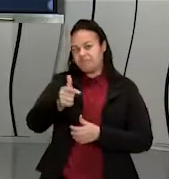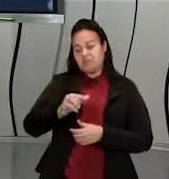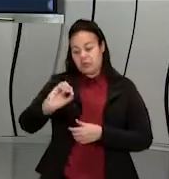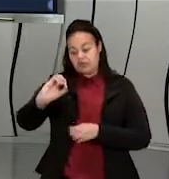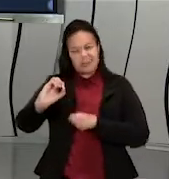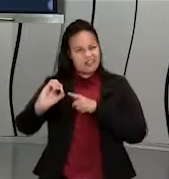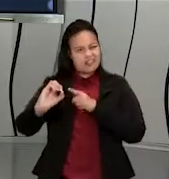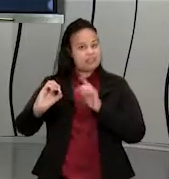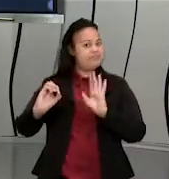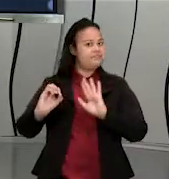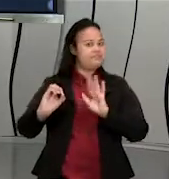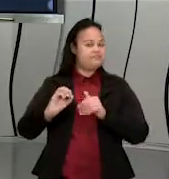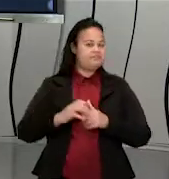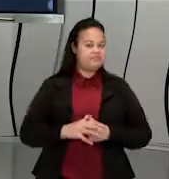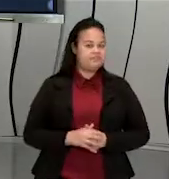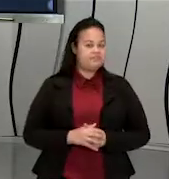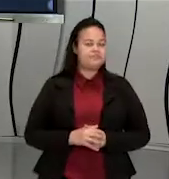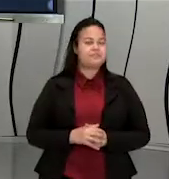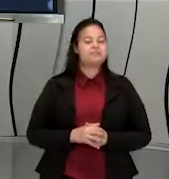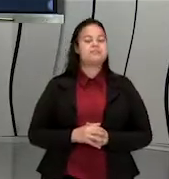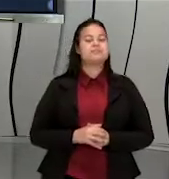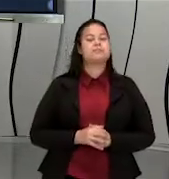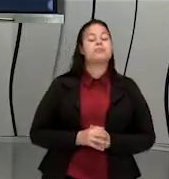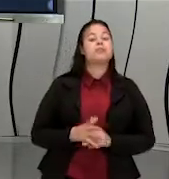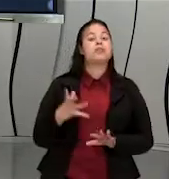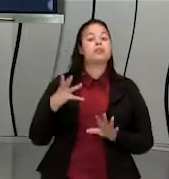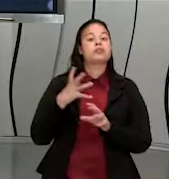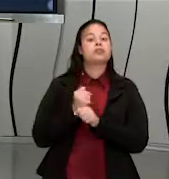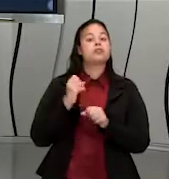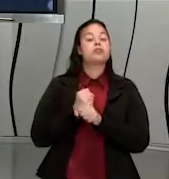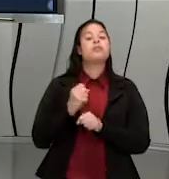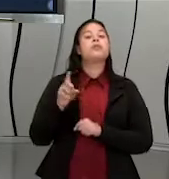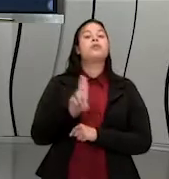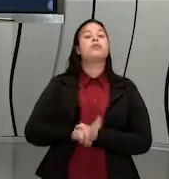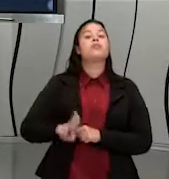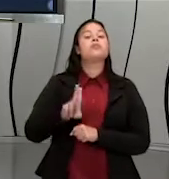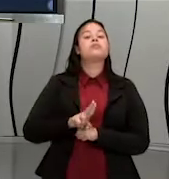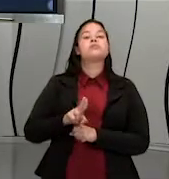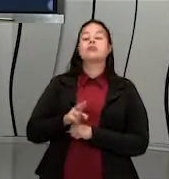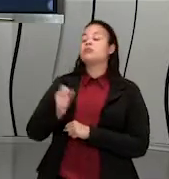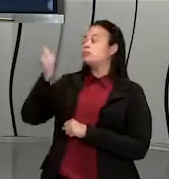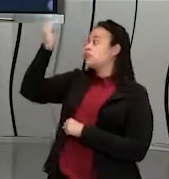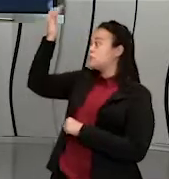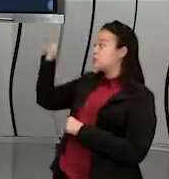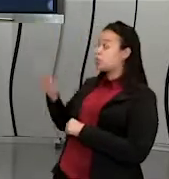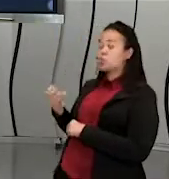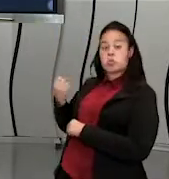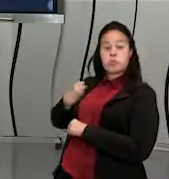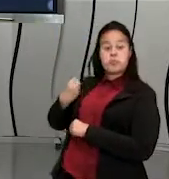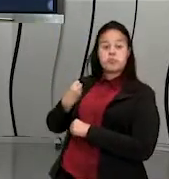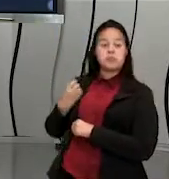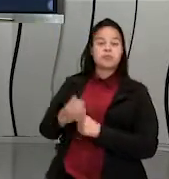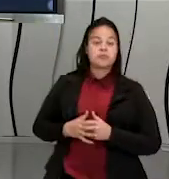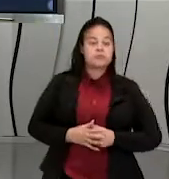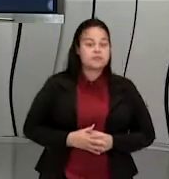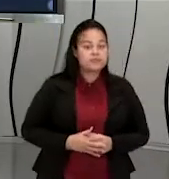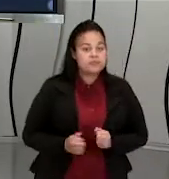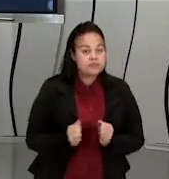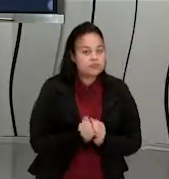certo? E aí nós vamos fazer a conta usando esses valores aqui, ó. Então, me